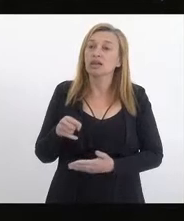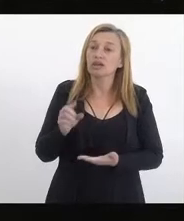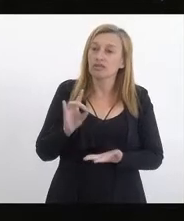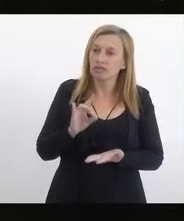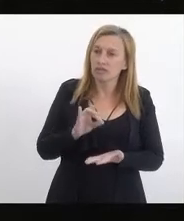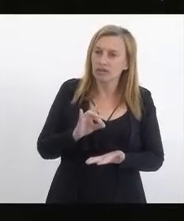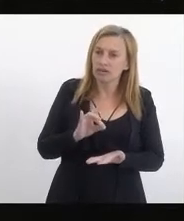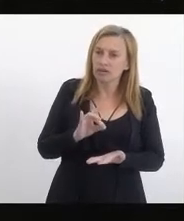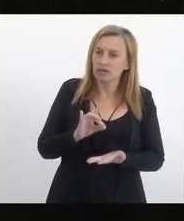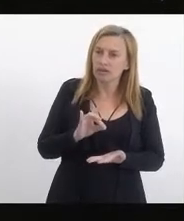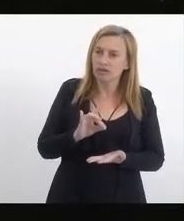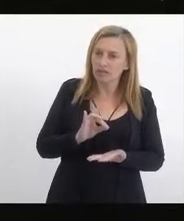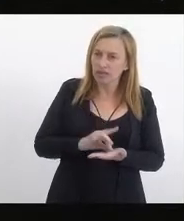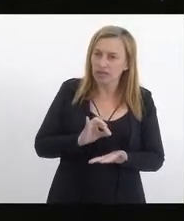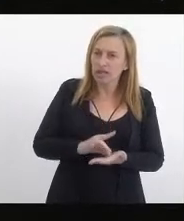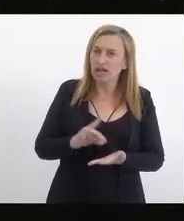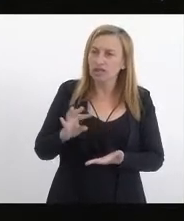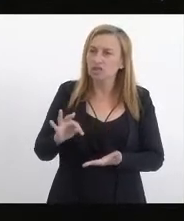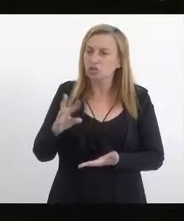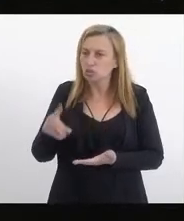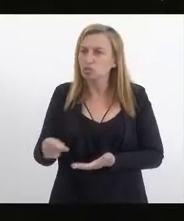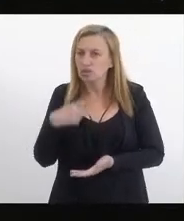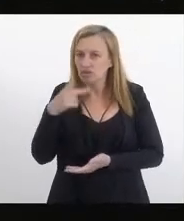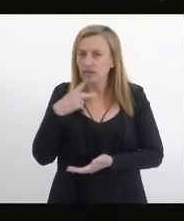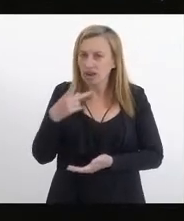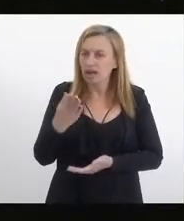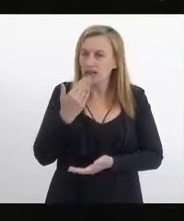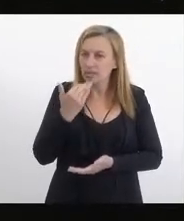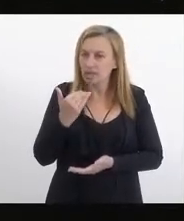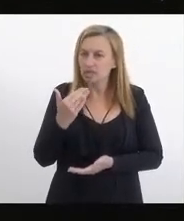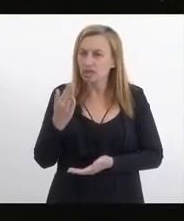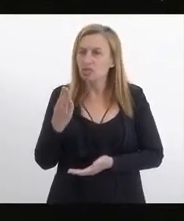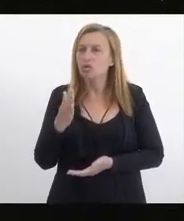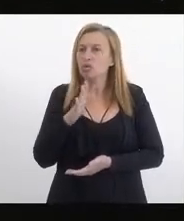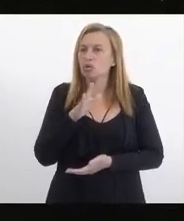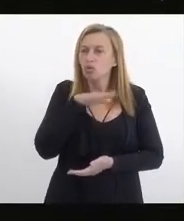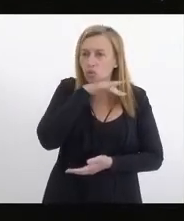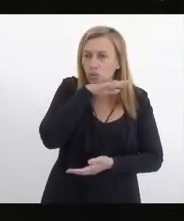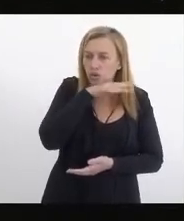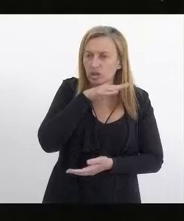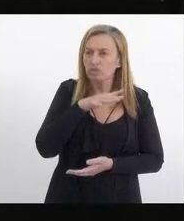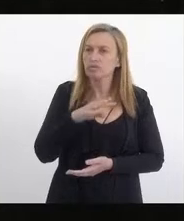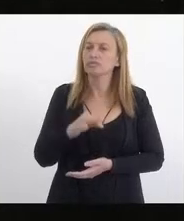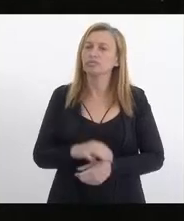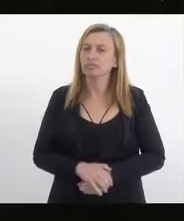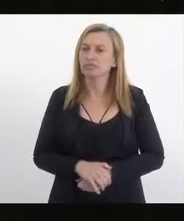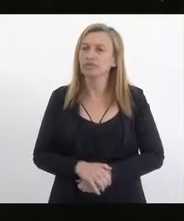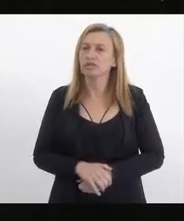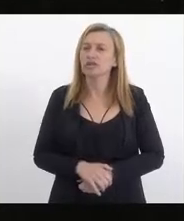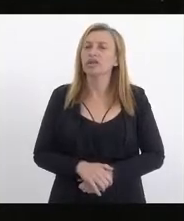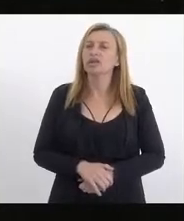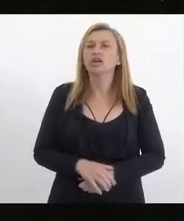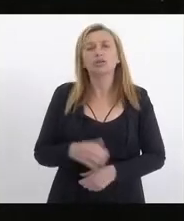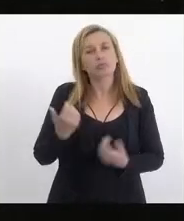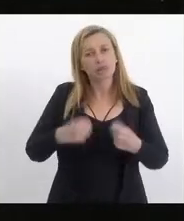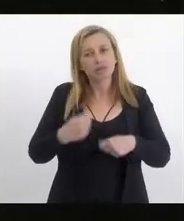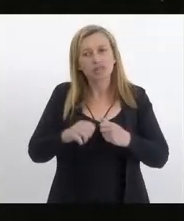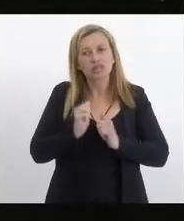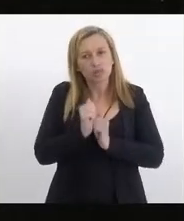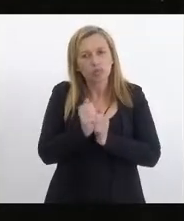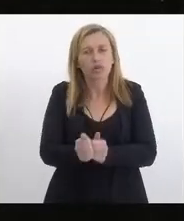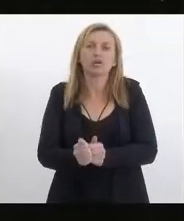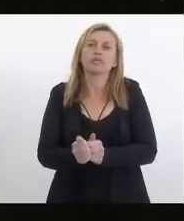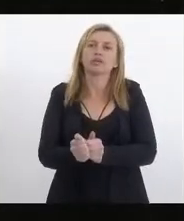uma péssima alimentação nos quartéis, eu vejo que precisam ter